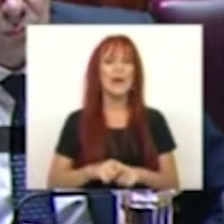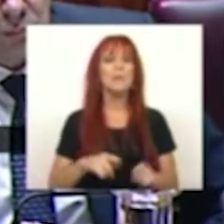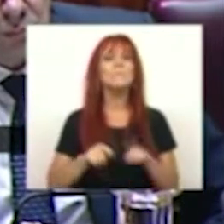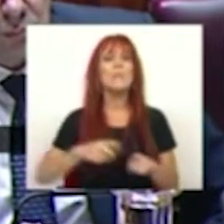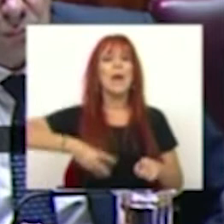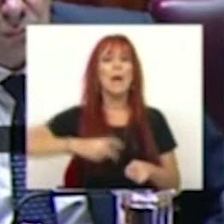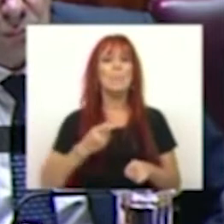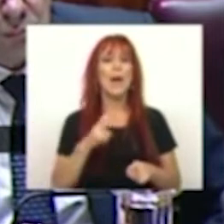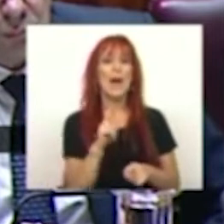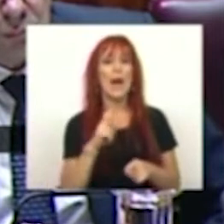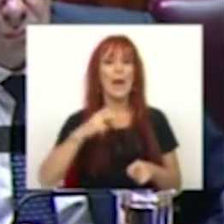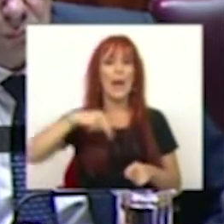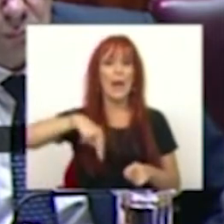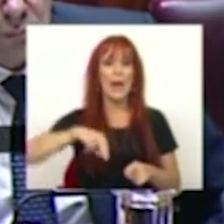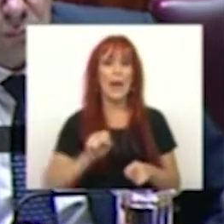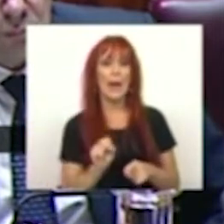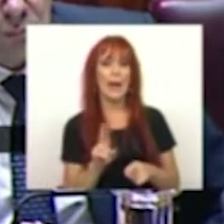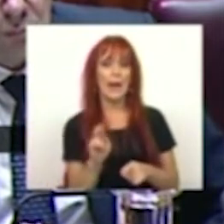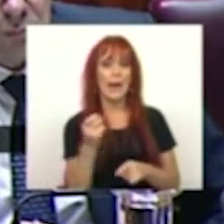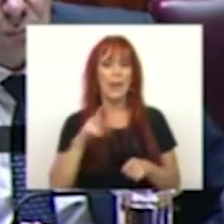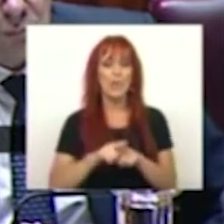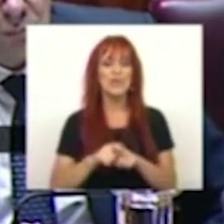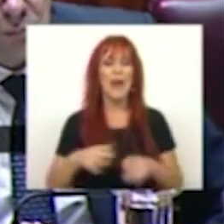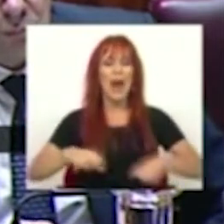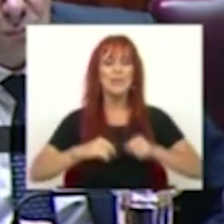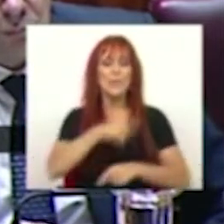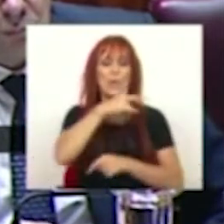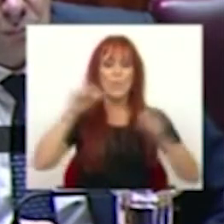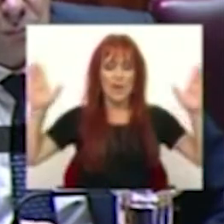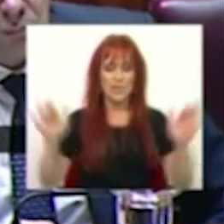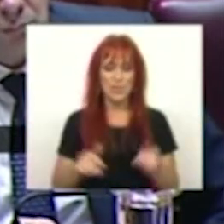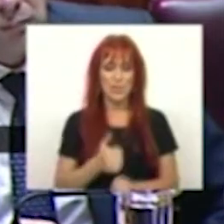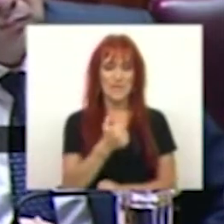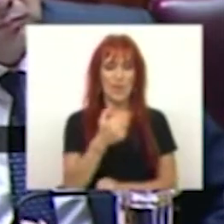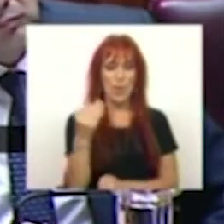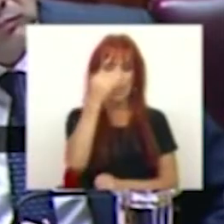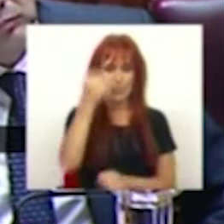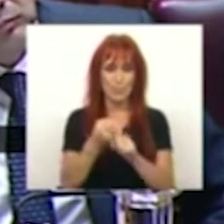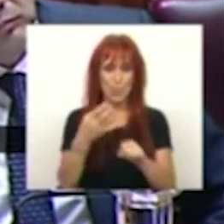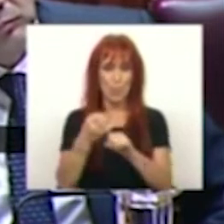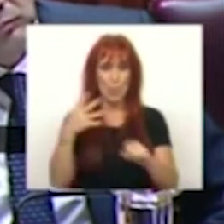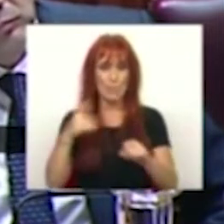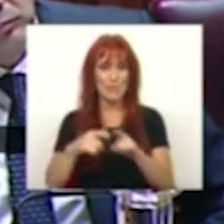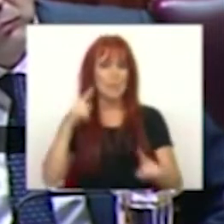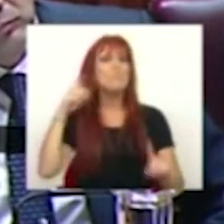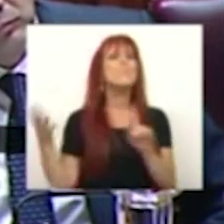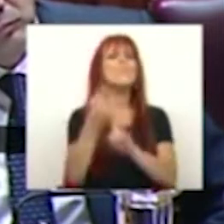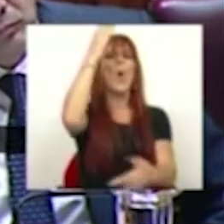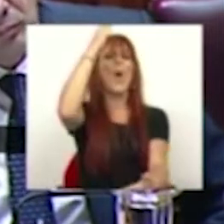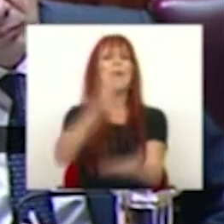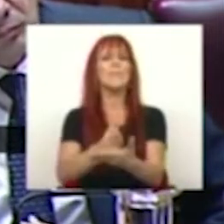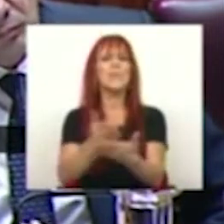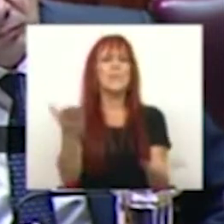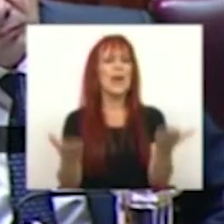a assumir o objetivo da redução em 50% das emissões, de atingir a neutralidade